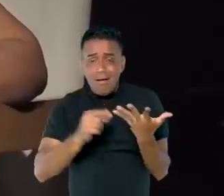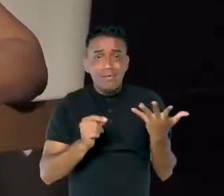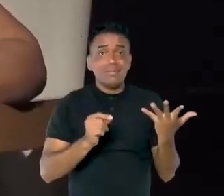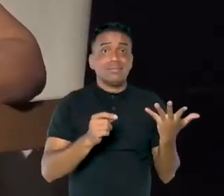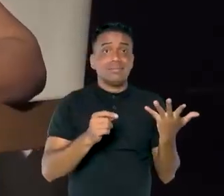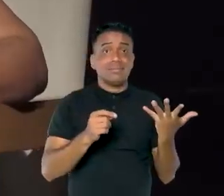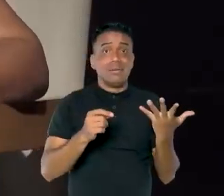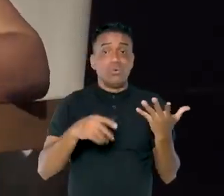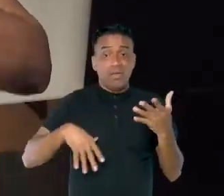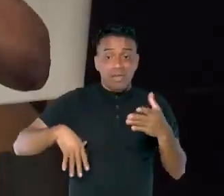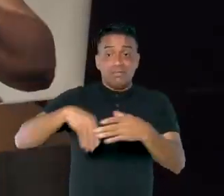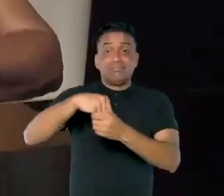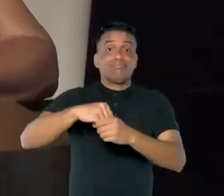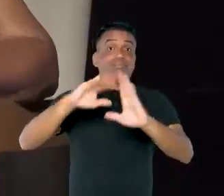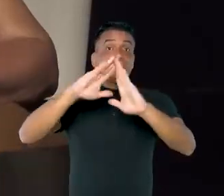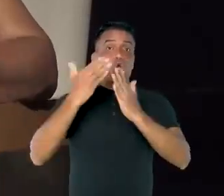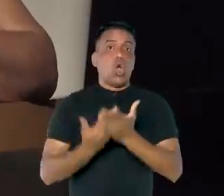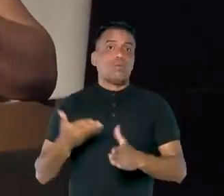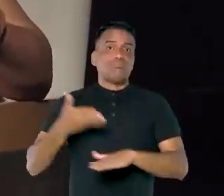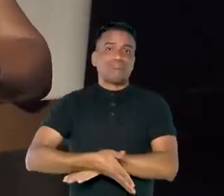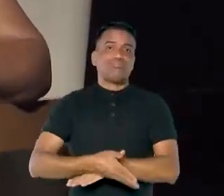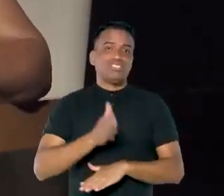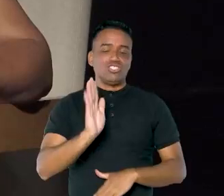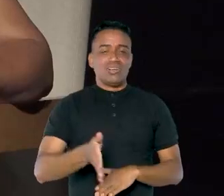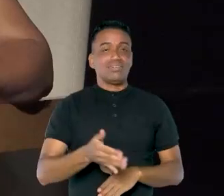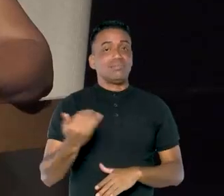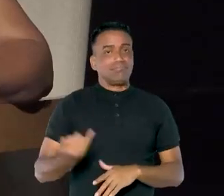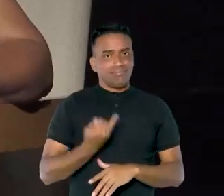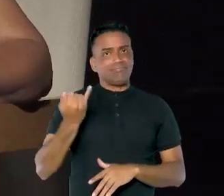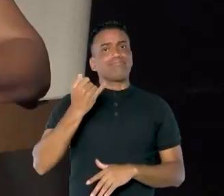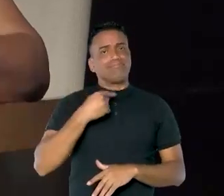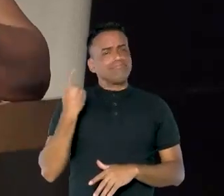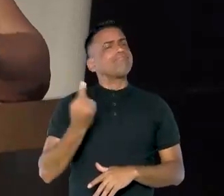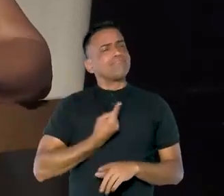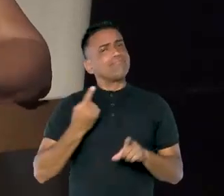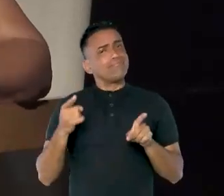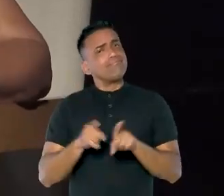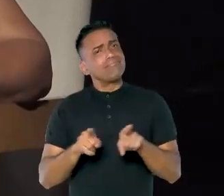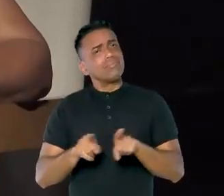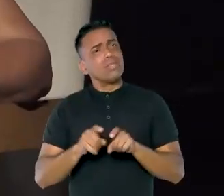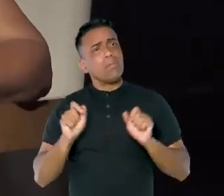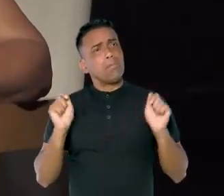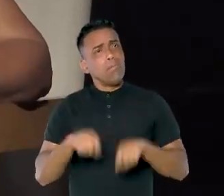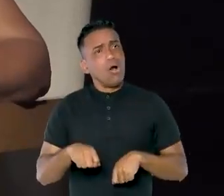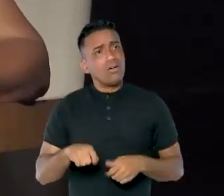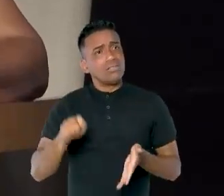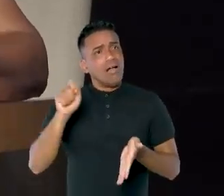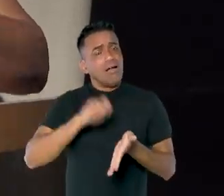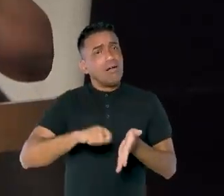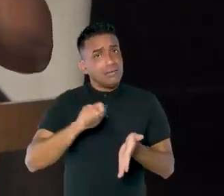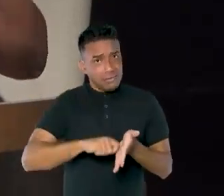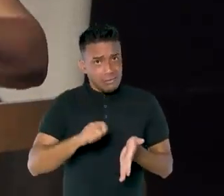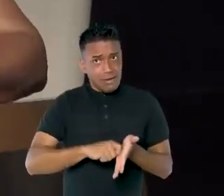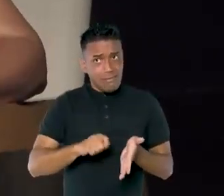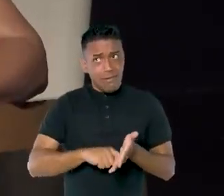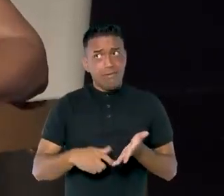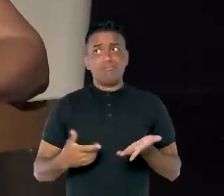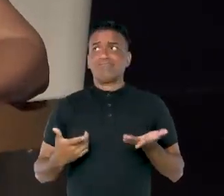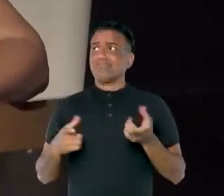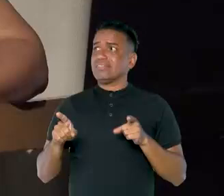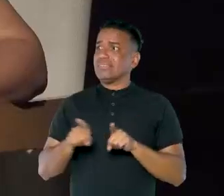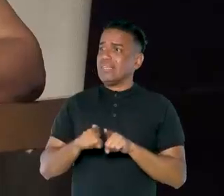nossa aldeia. Então, por isso, né, que é importante que a gente também possa escrever, né, e